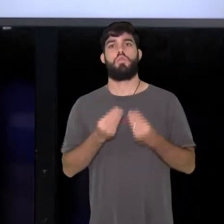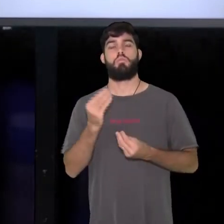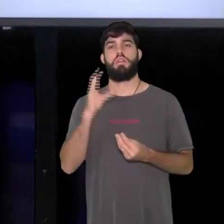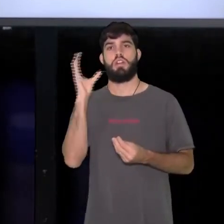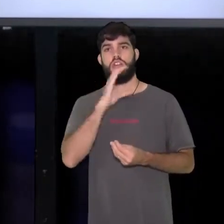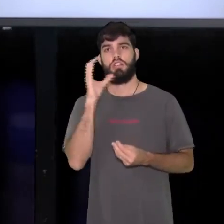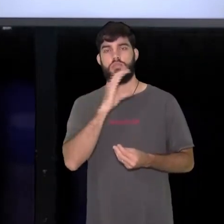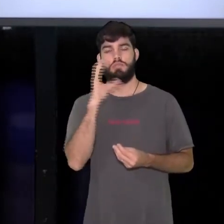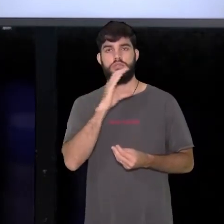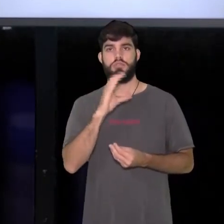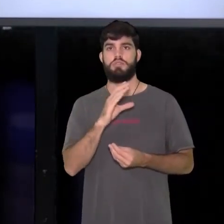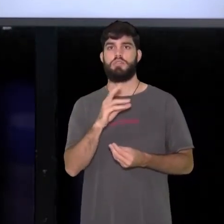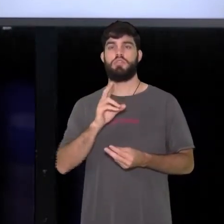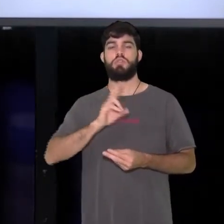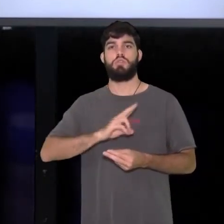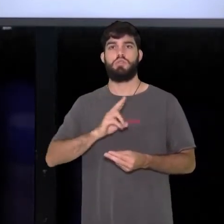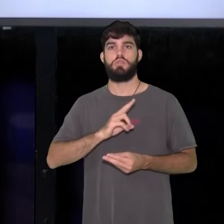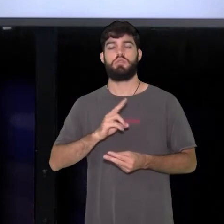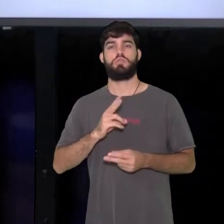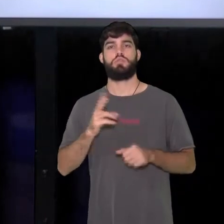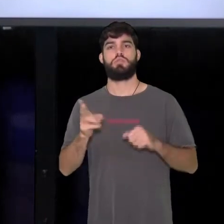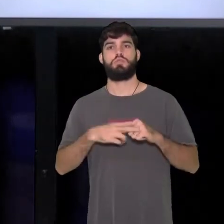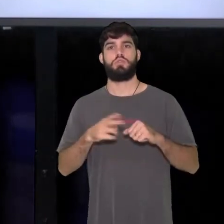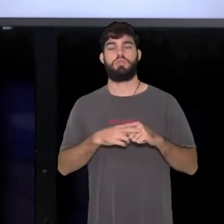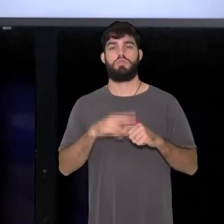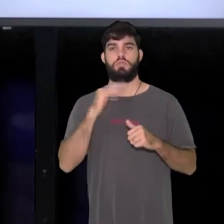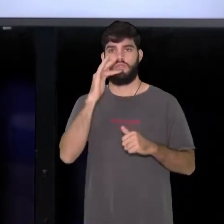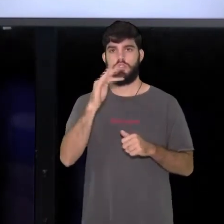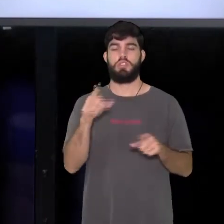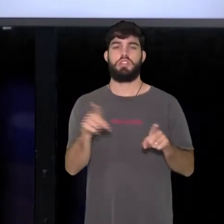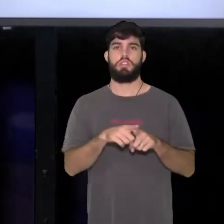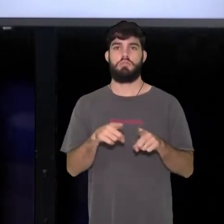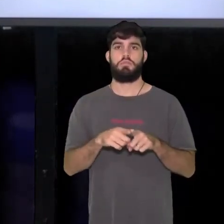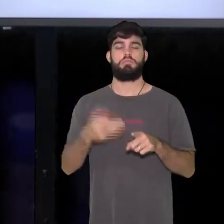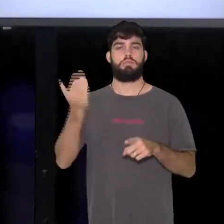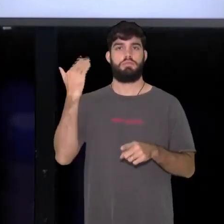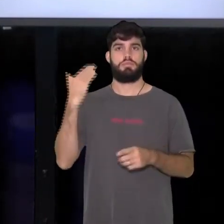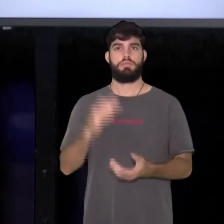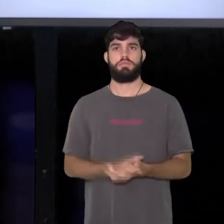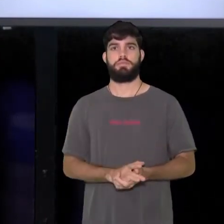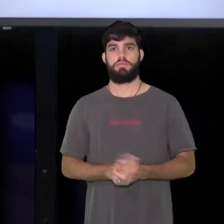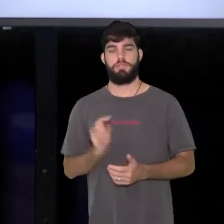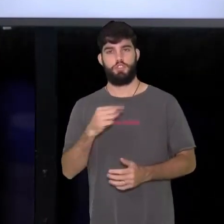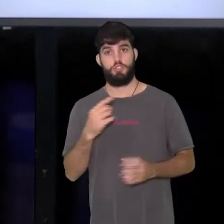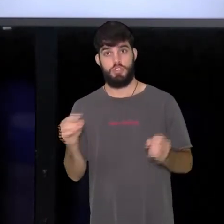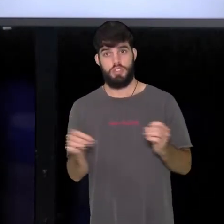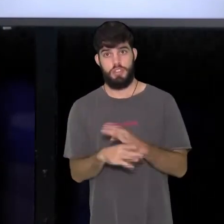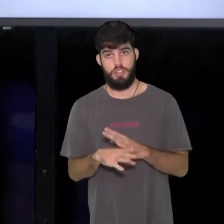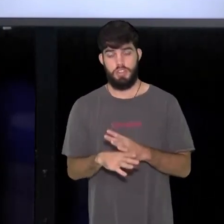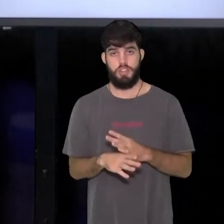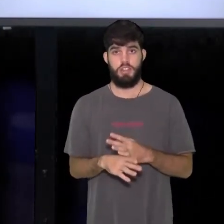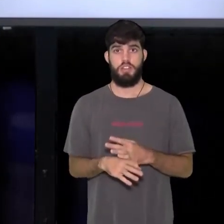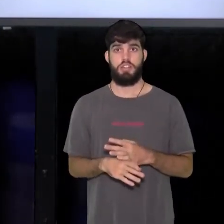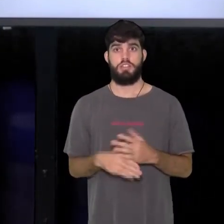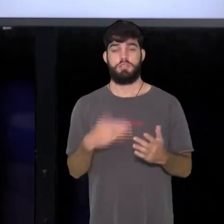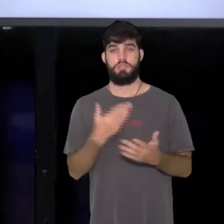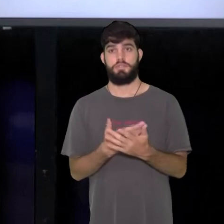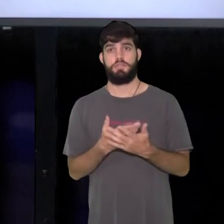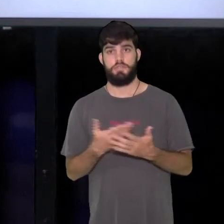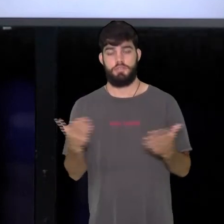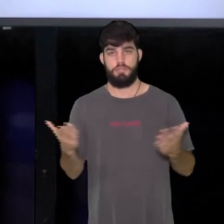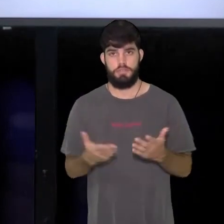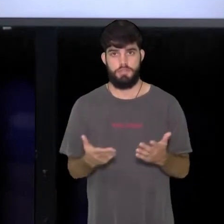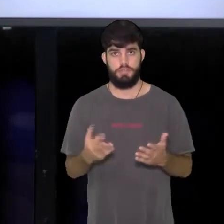rápido. O uso dos verbos no futuro e no pretérito. E nós encerramos a aula